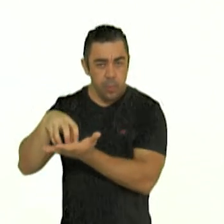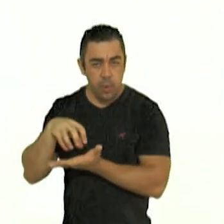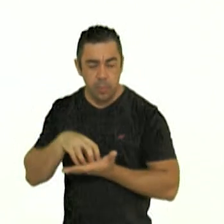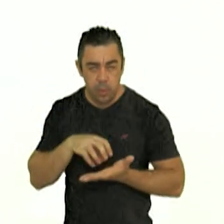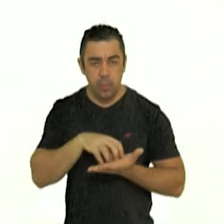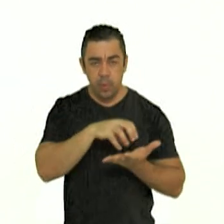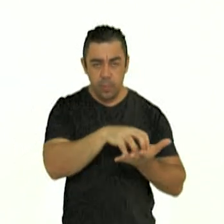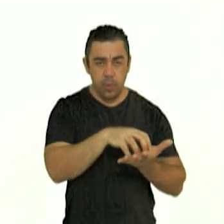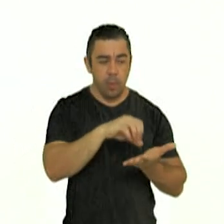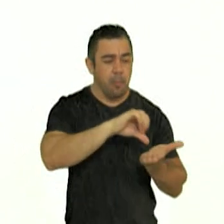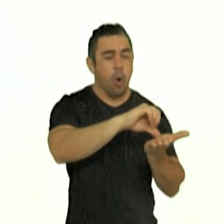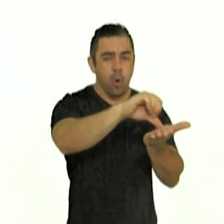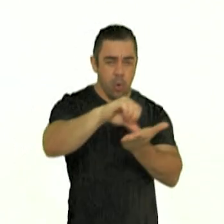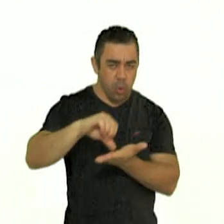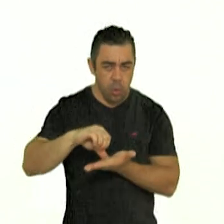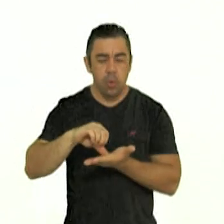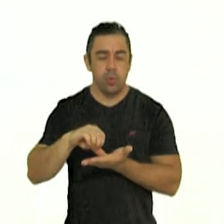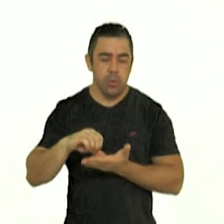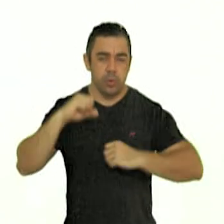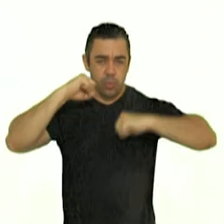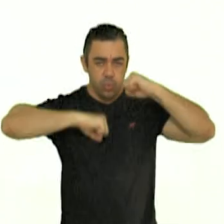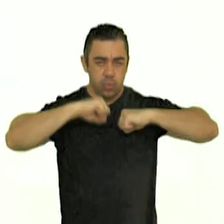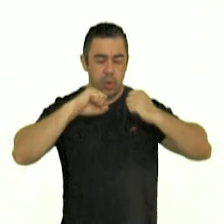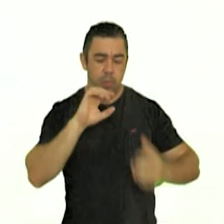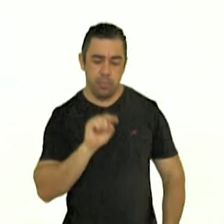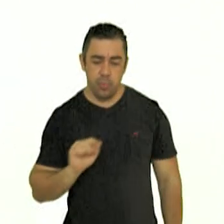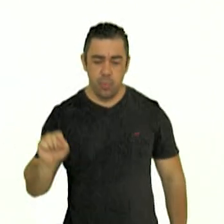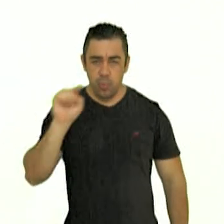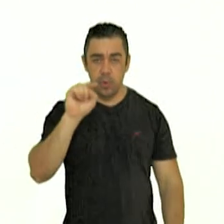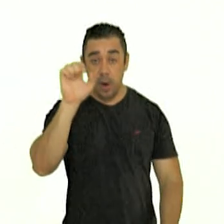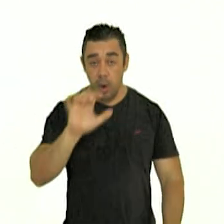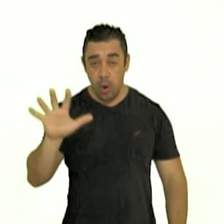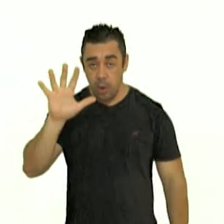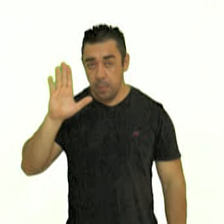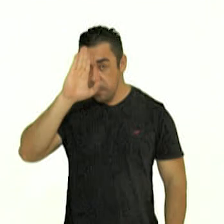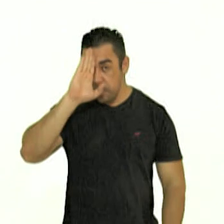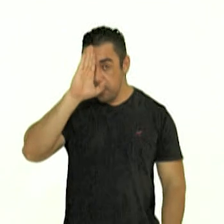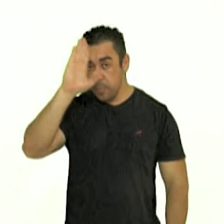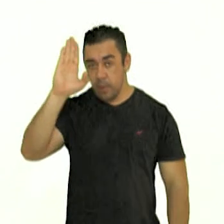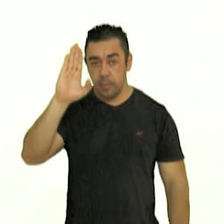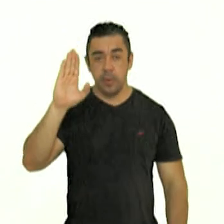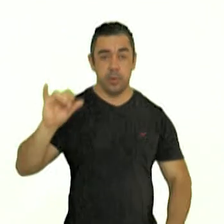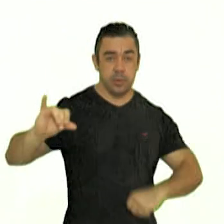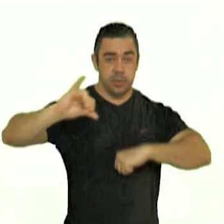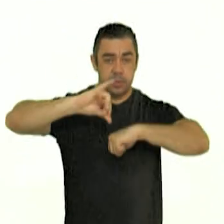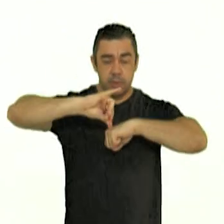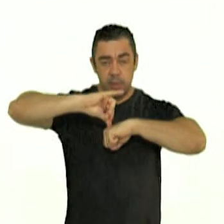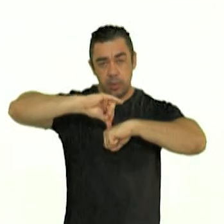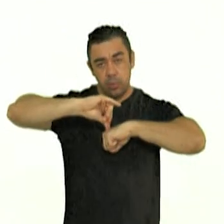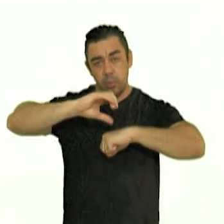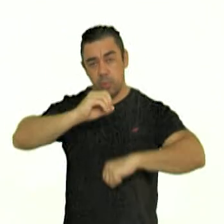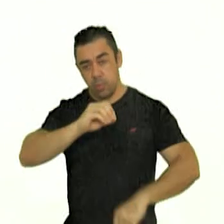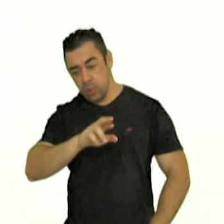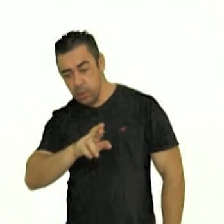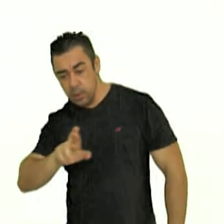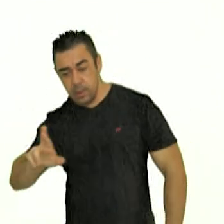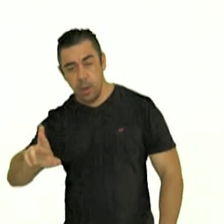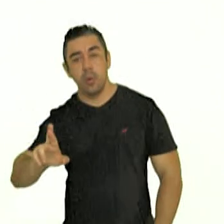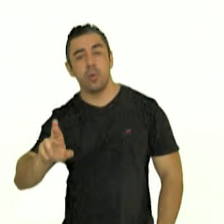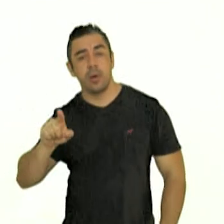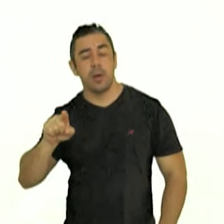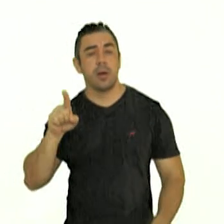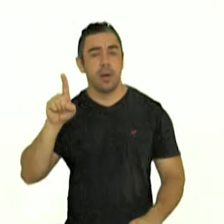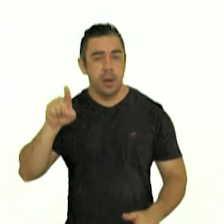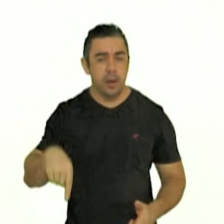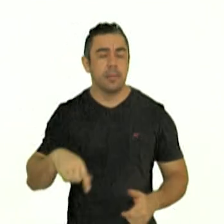industriais distribuídos pelo território, principalmente na parte centro-oriental aqui, né, que é esta parte, onde